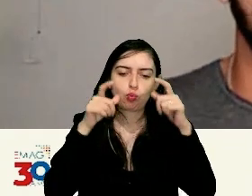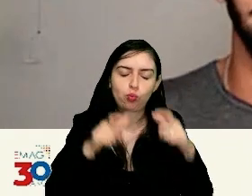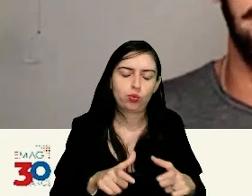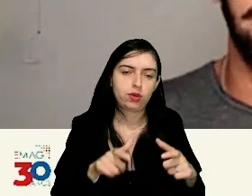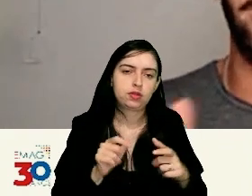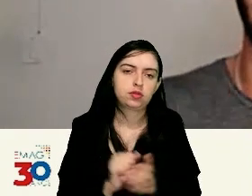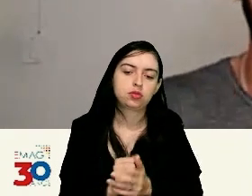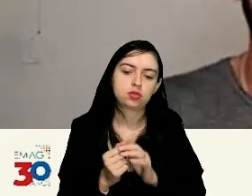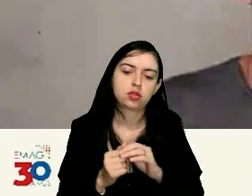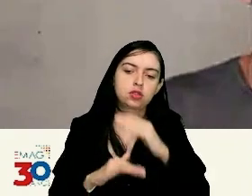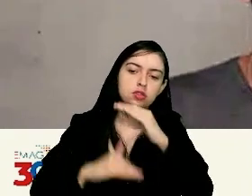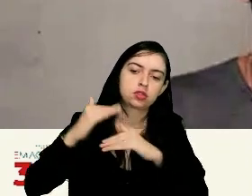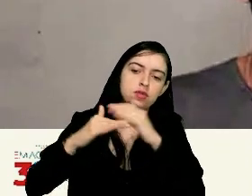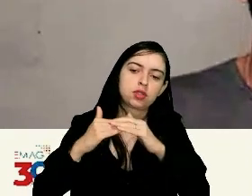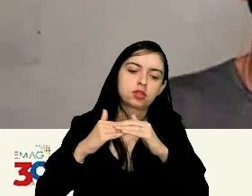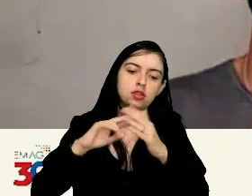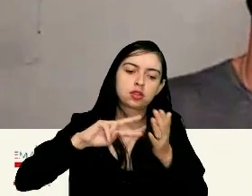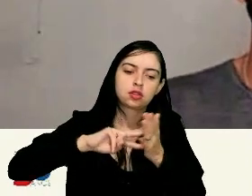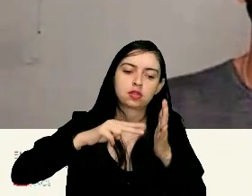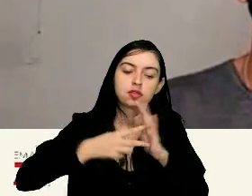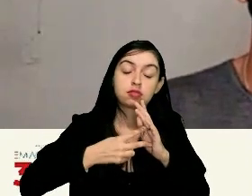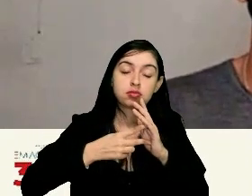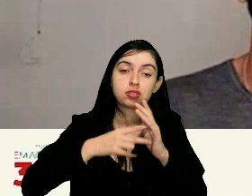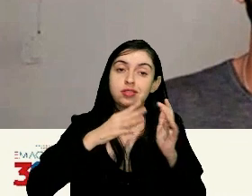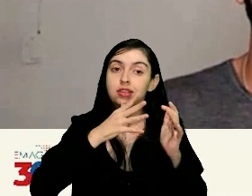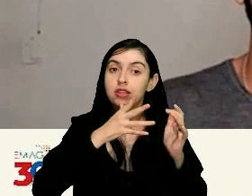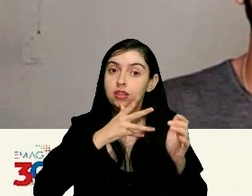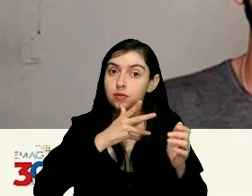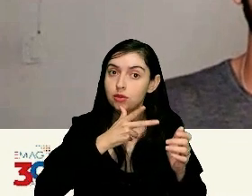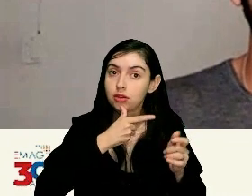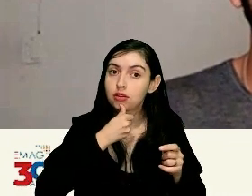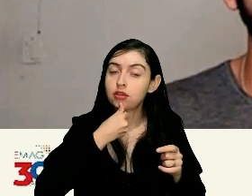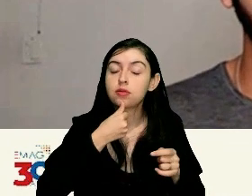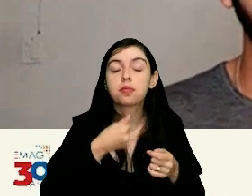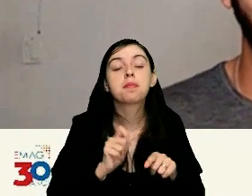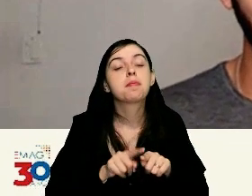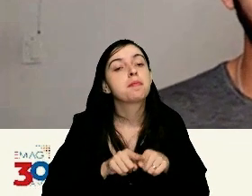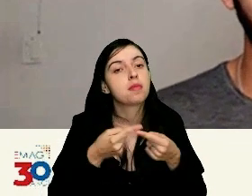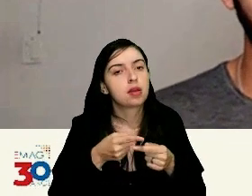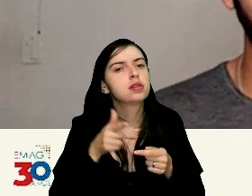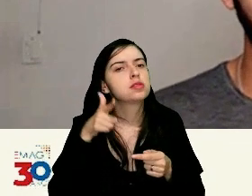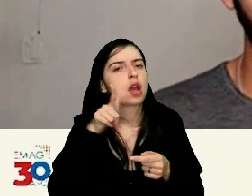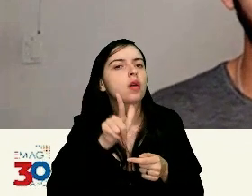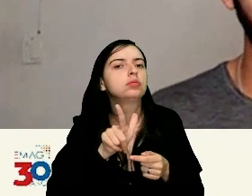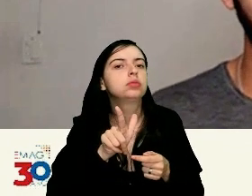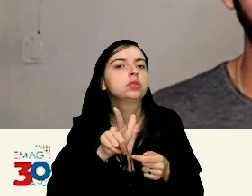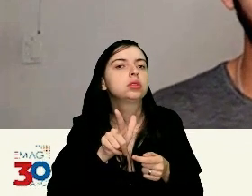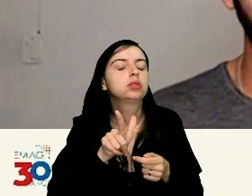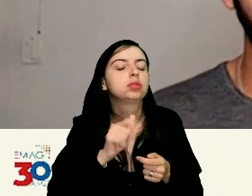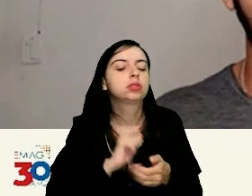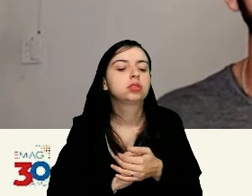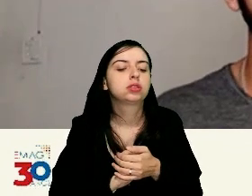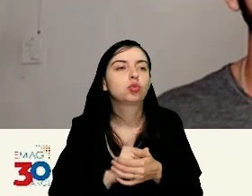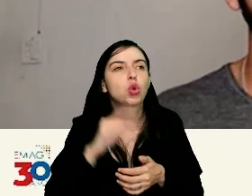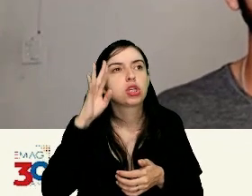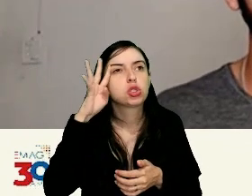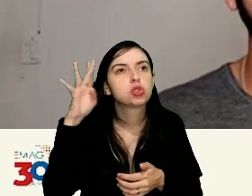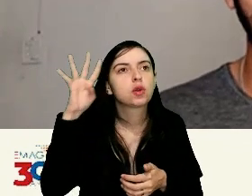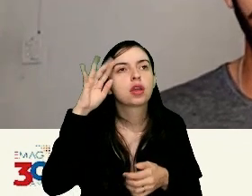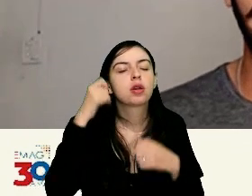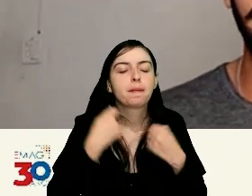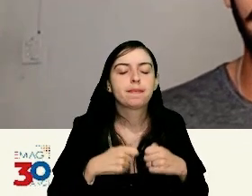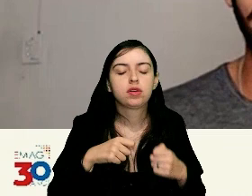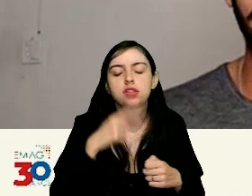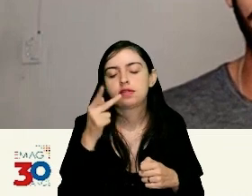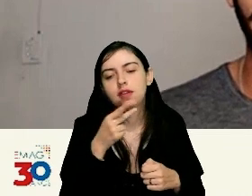de transição que é lento, mas que está acontecendo. Mas o meu sonho é que um dia eu possa falar que a gente